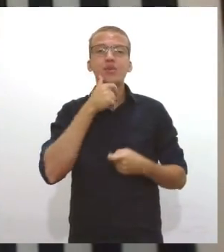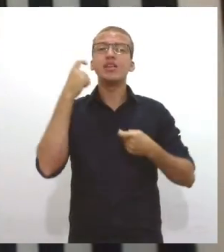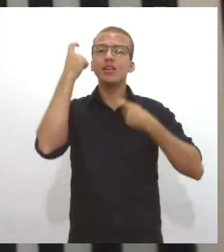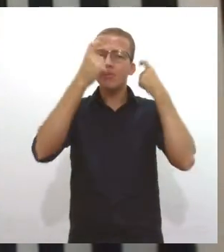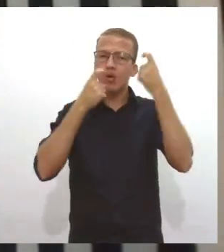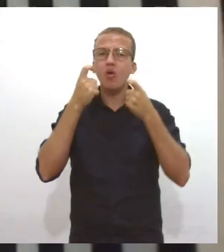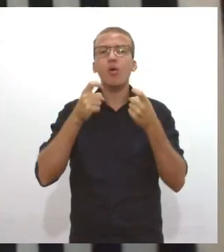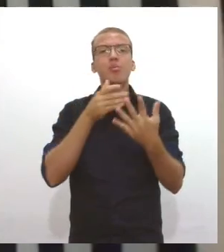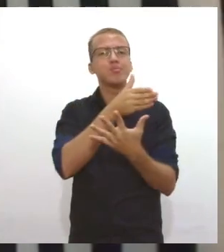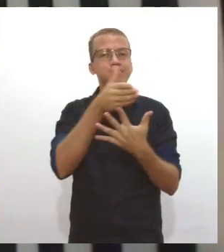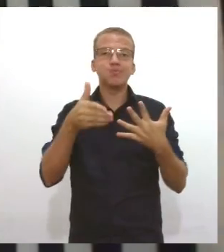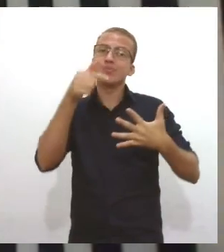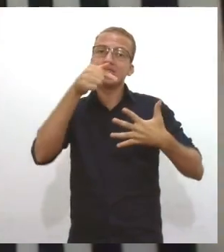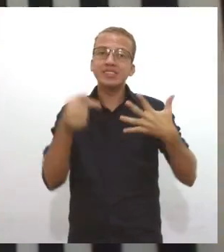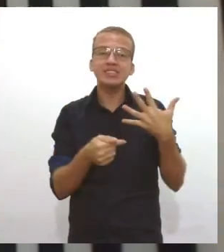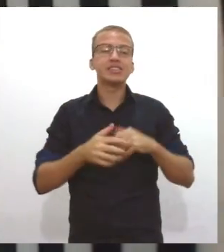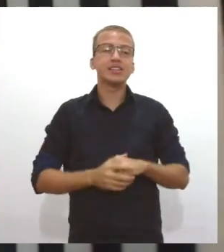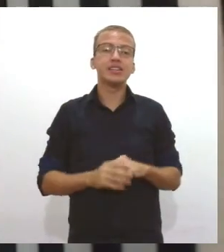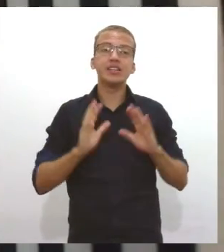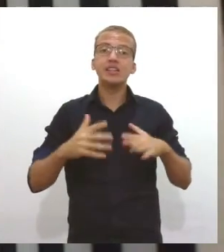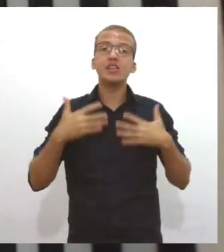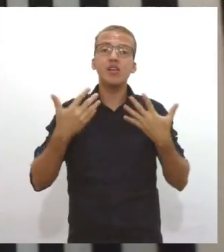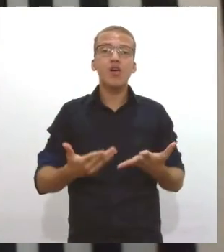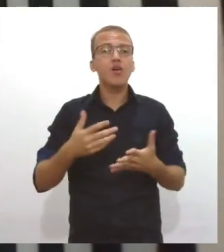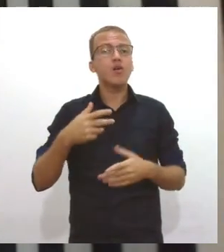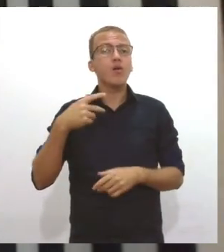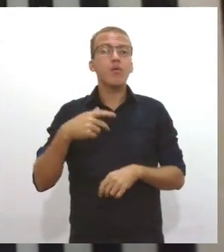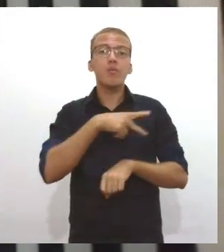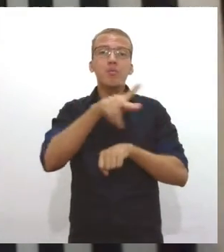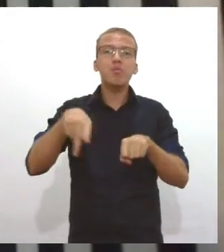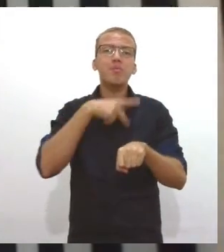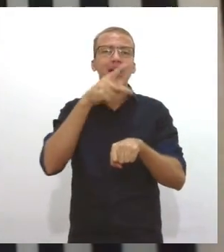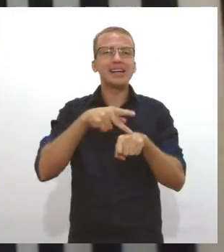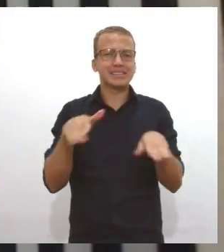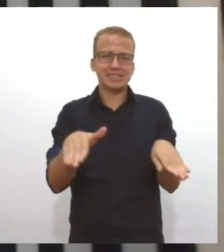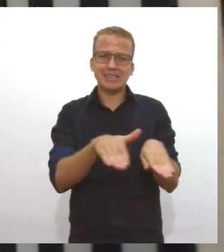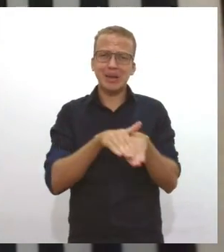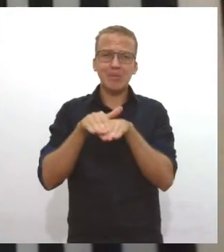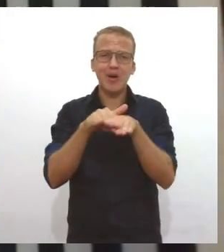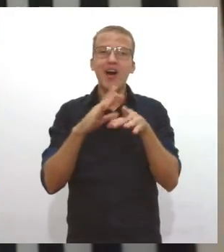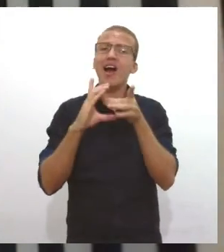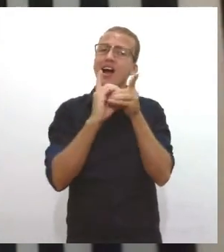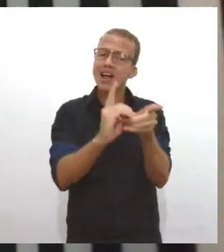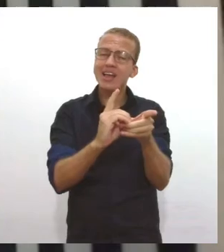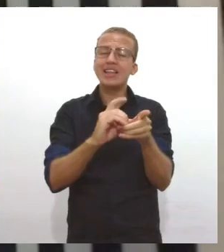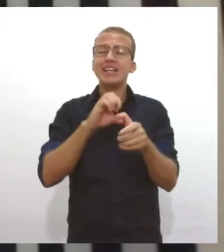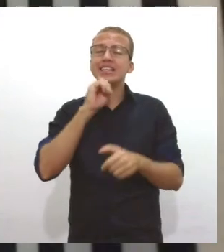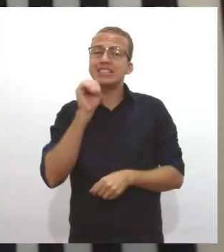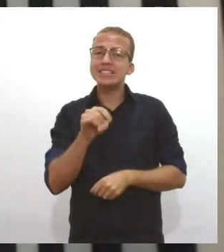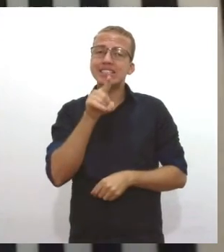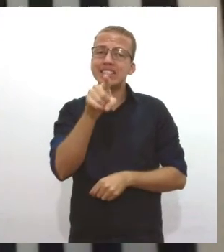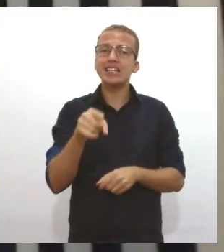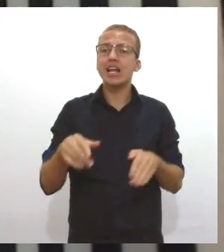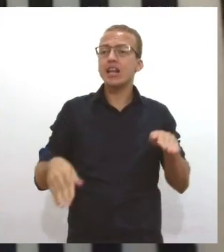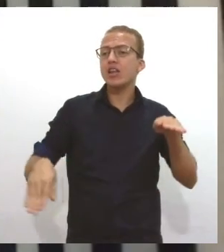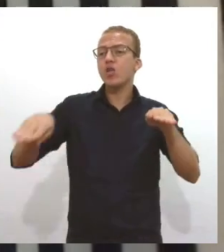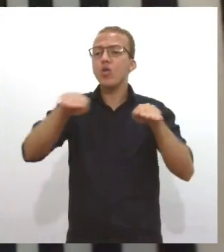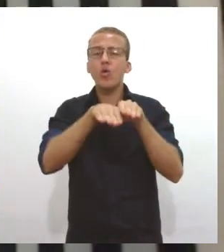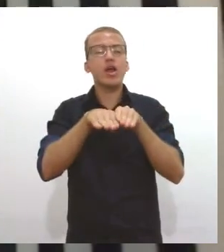isso no país nunca vai ser democrático quando ele não é que parar a participação das mulheres